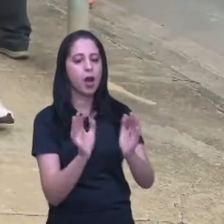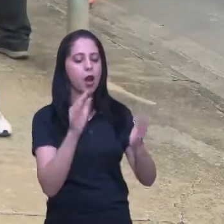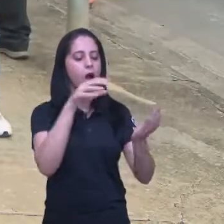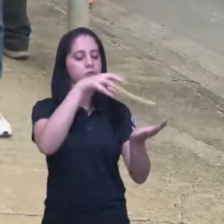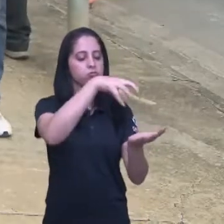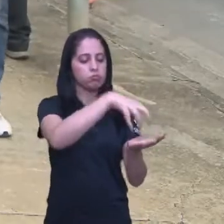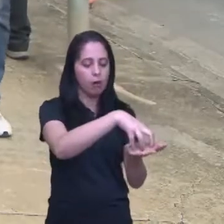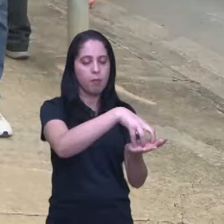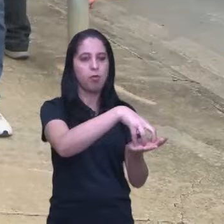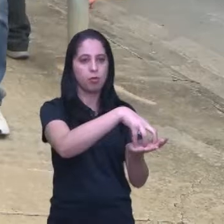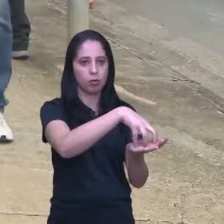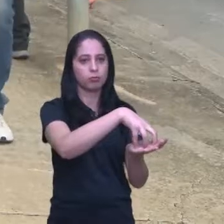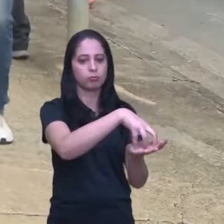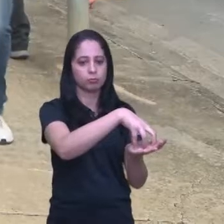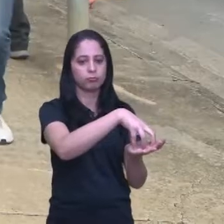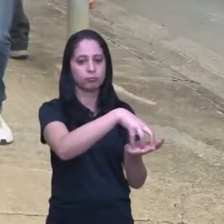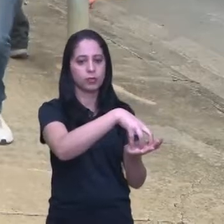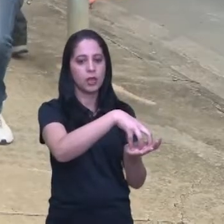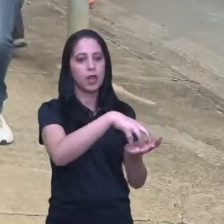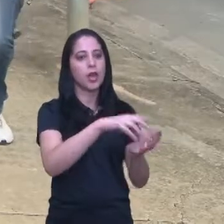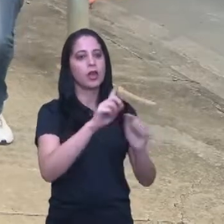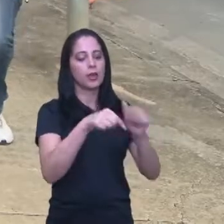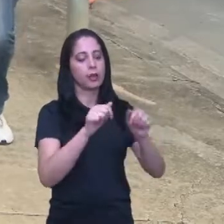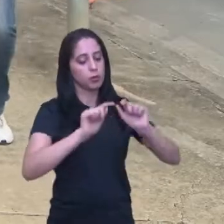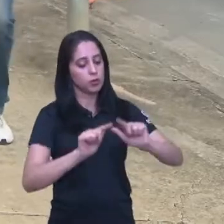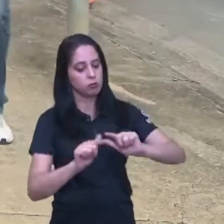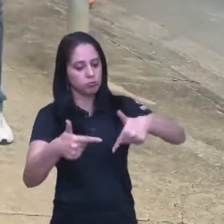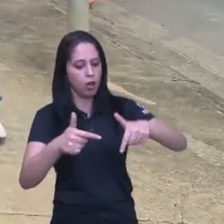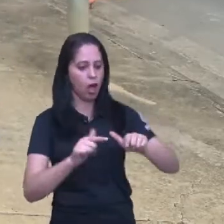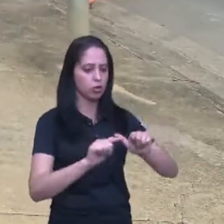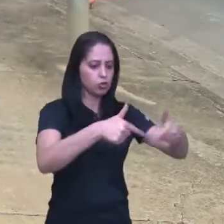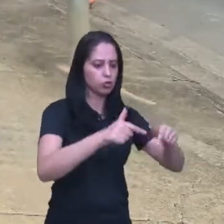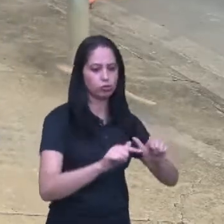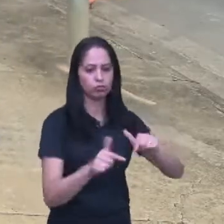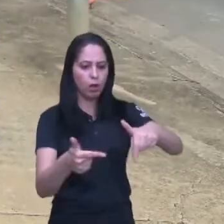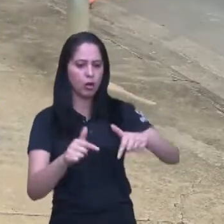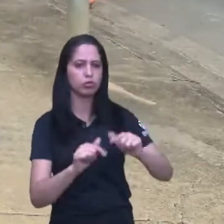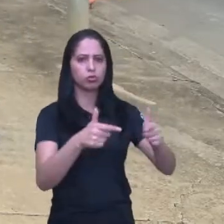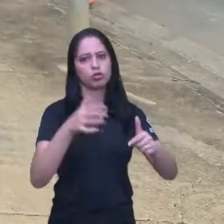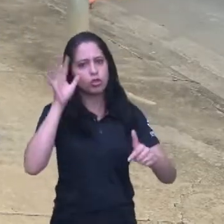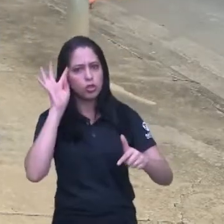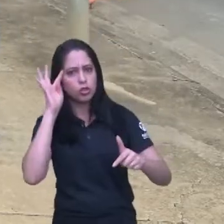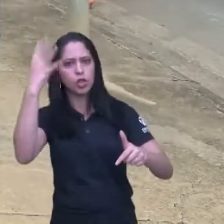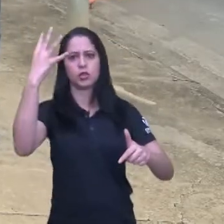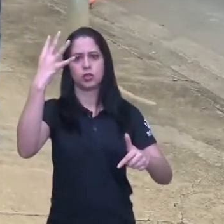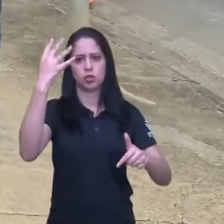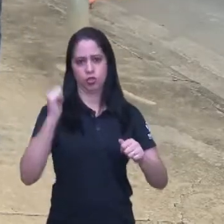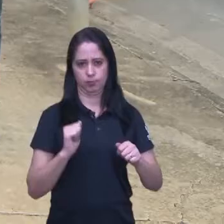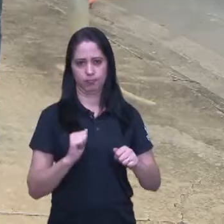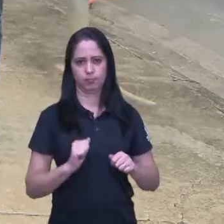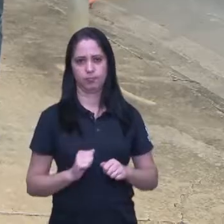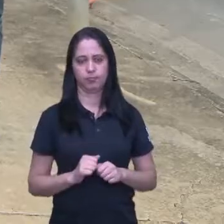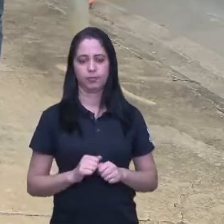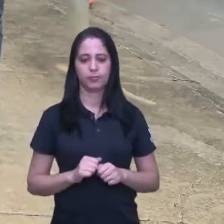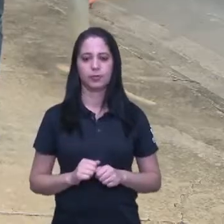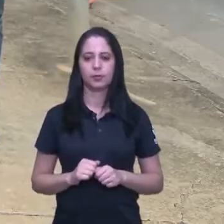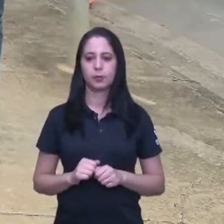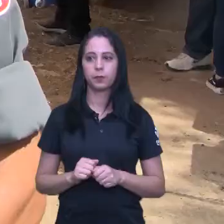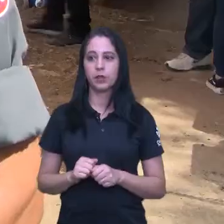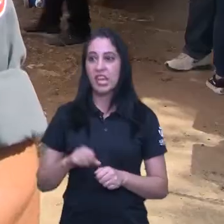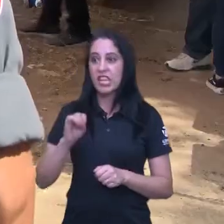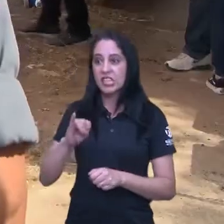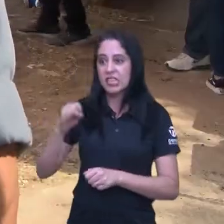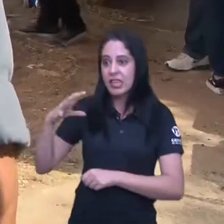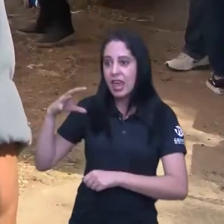posto de comando para que todas as ações necessárias sejam feitas tomada de decisões e convocação de